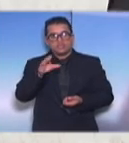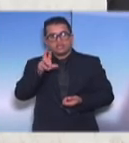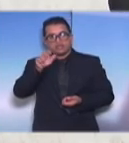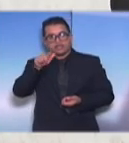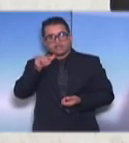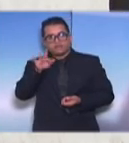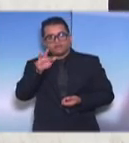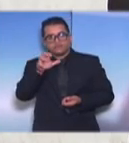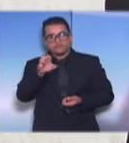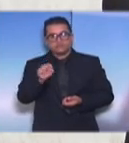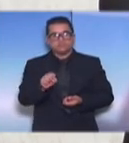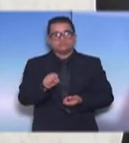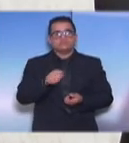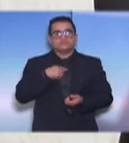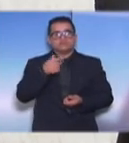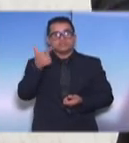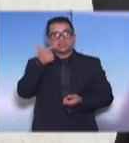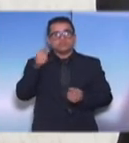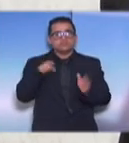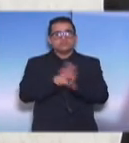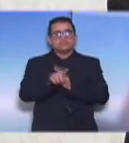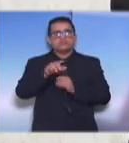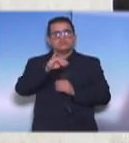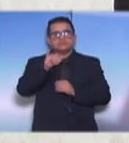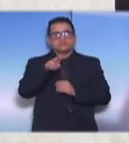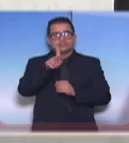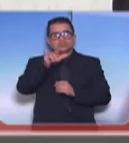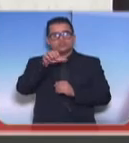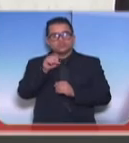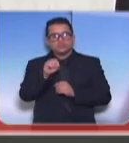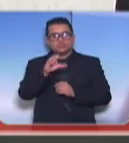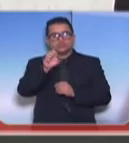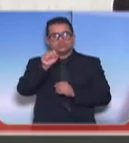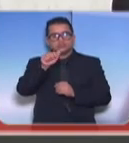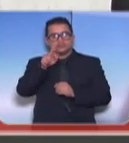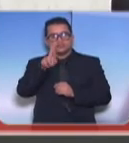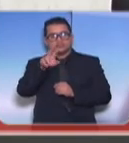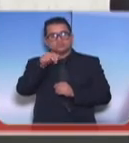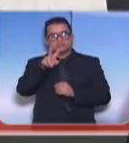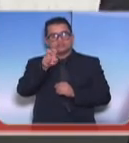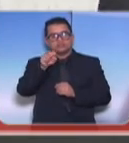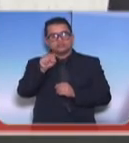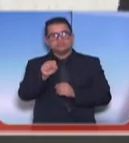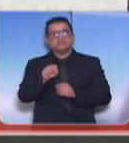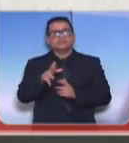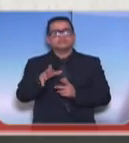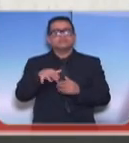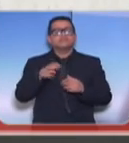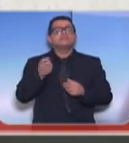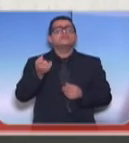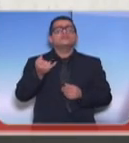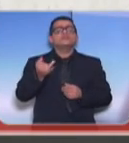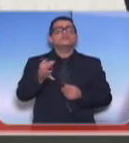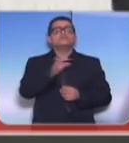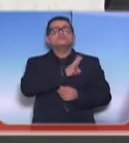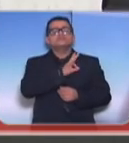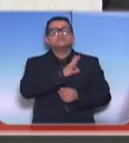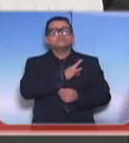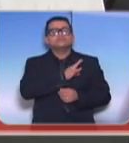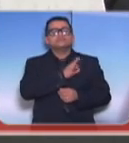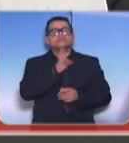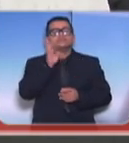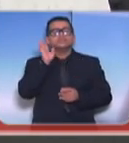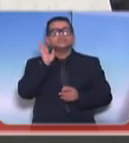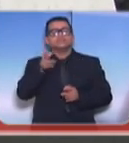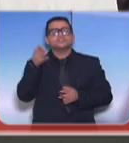E quero fazer a segunda pergunta para ele. Senhor Júlio César Neves, ouvidor, quantos policiais militares o senhor